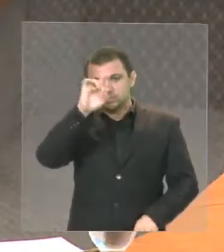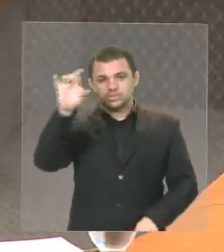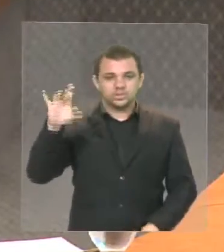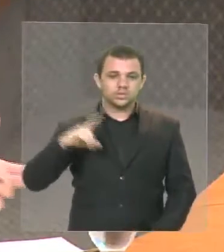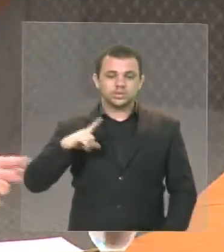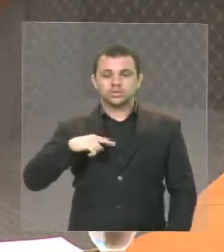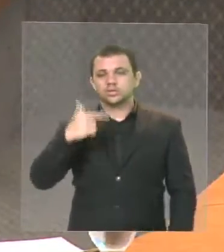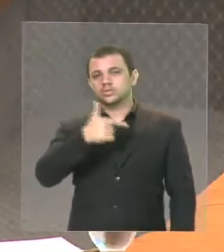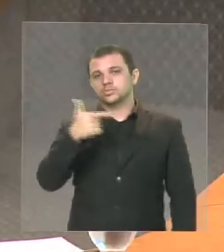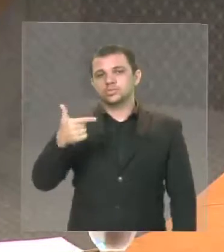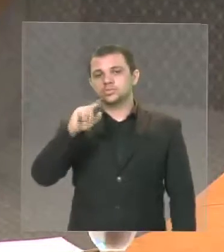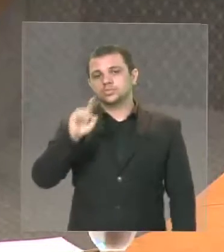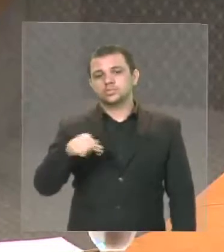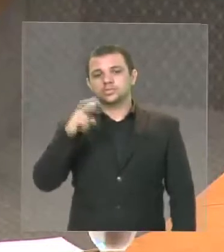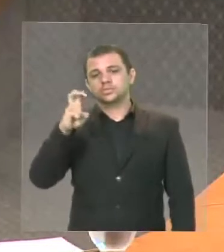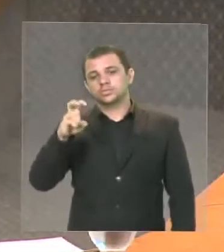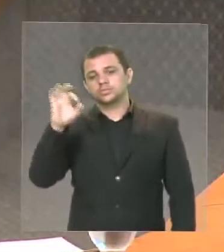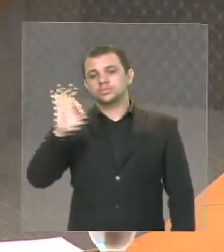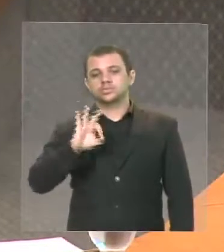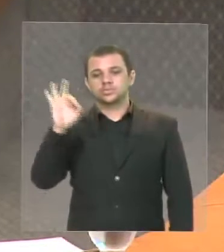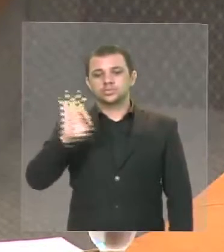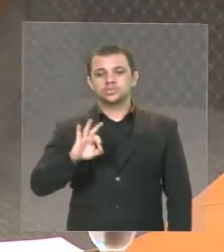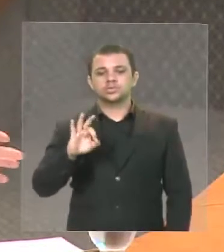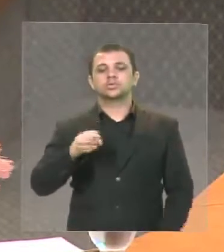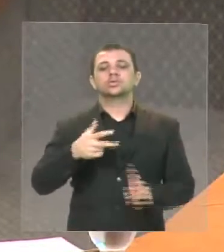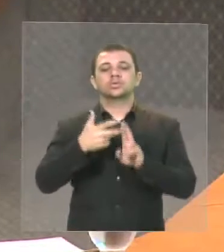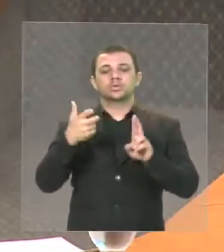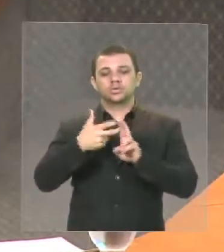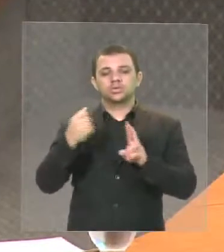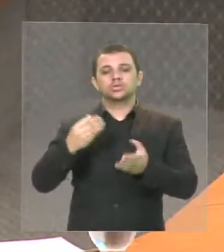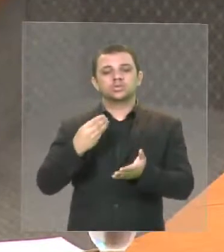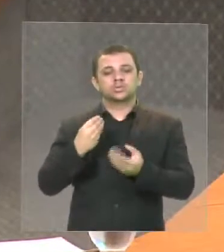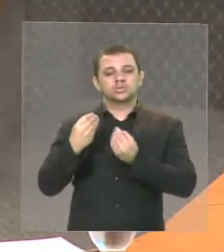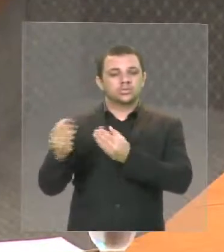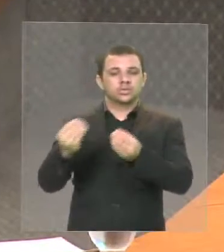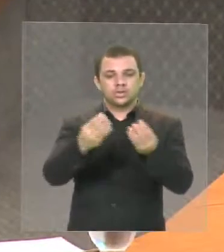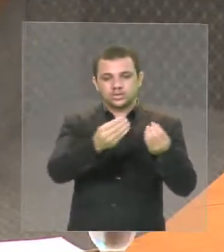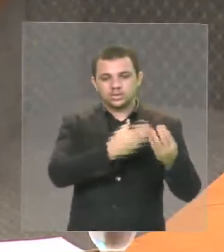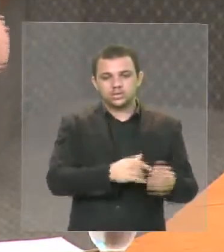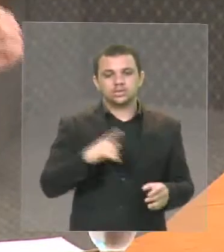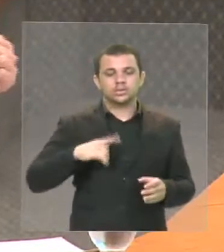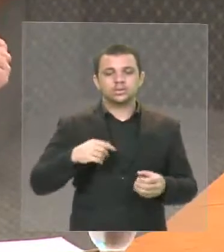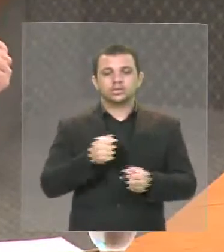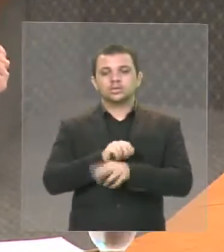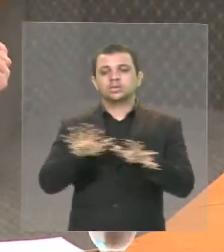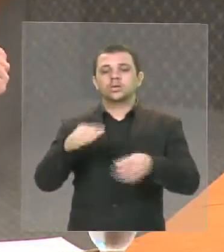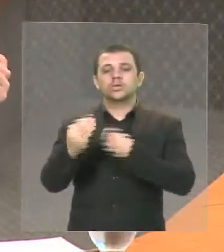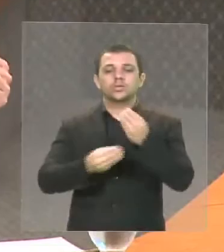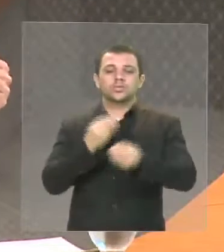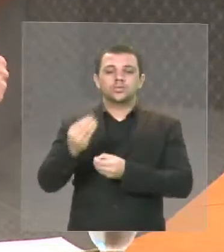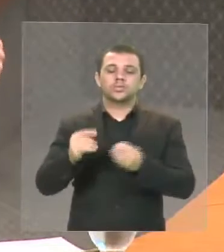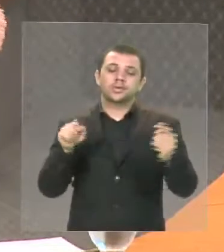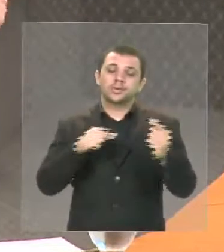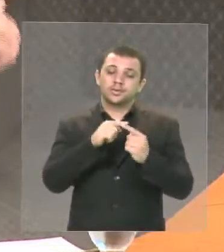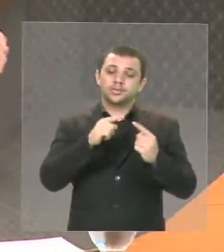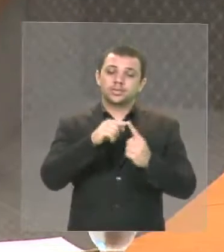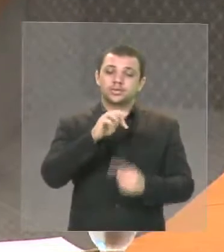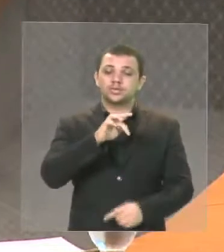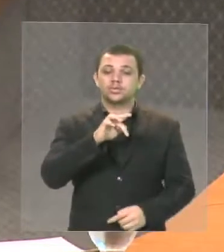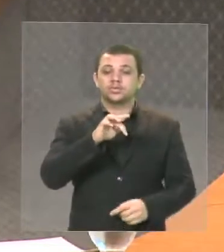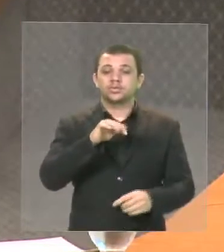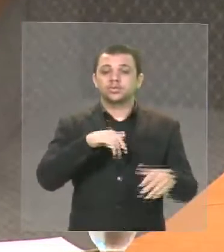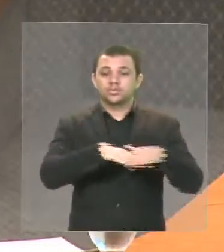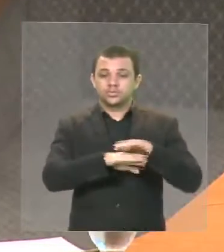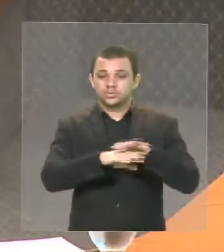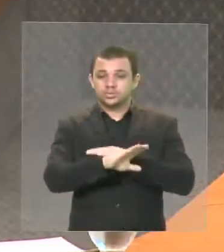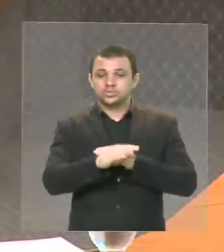determinação constitucional, lhes pertencem e que são distribuídos pelas regras do Fundo de Participação dos estados e